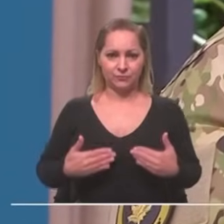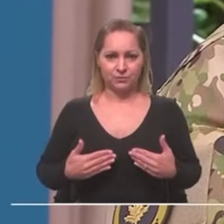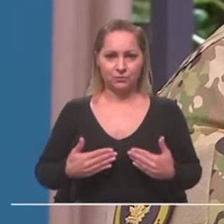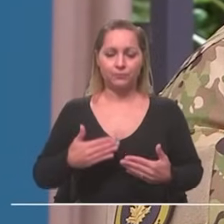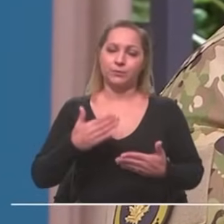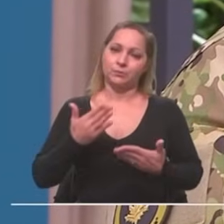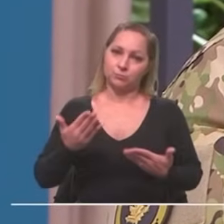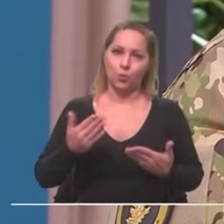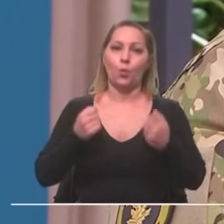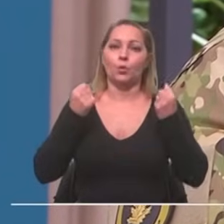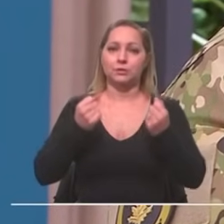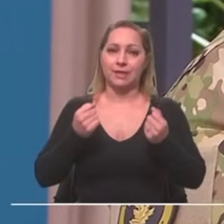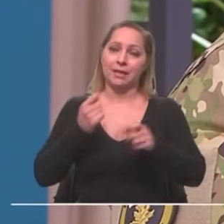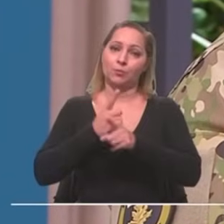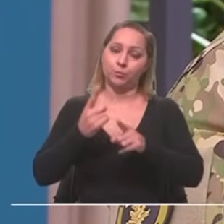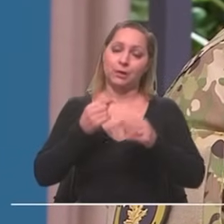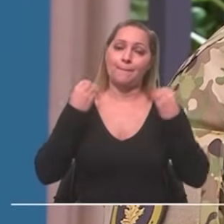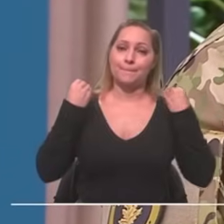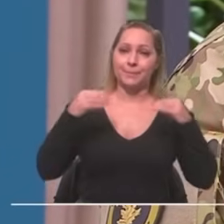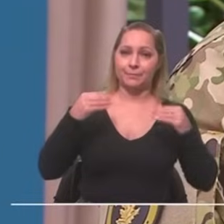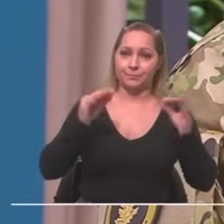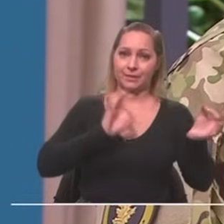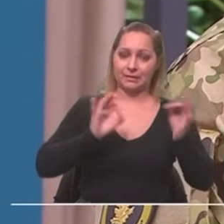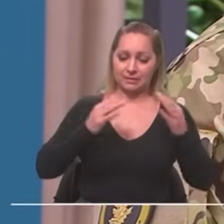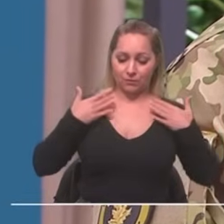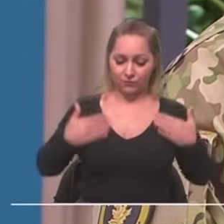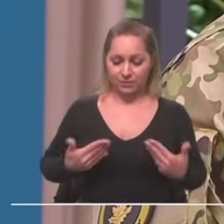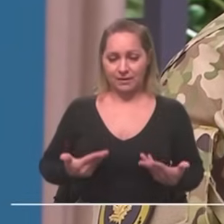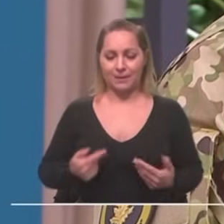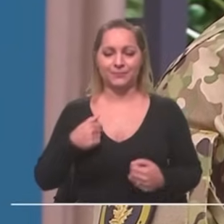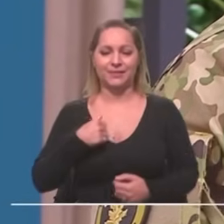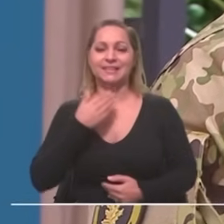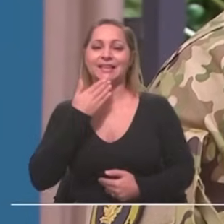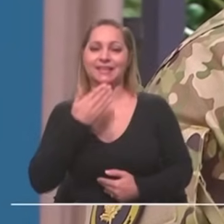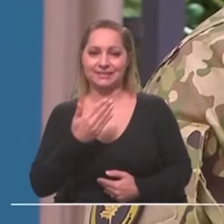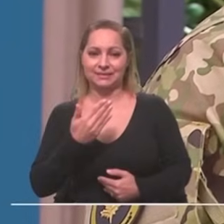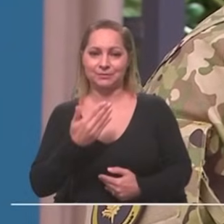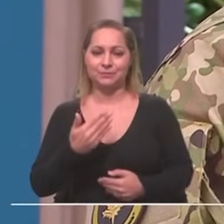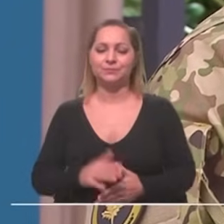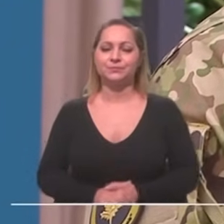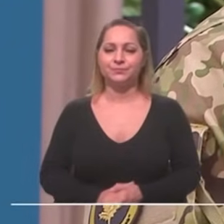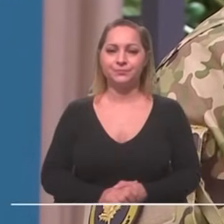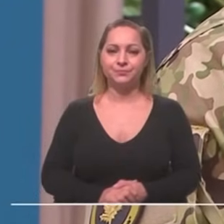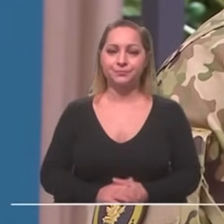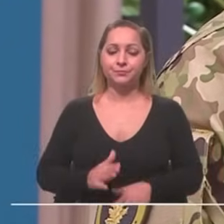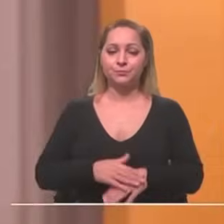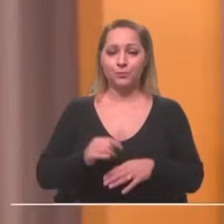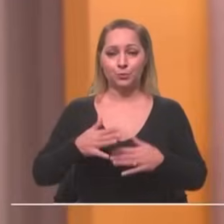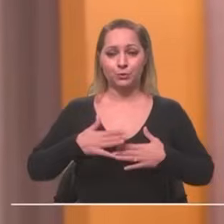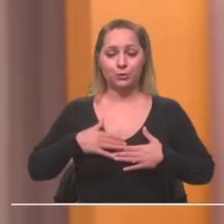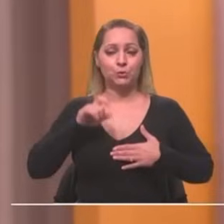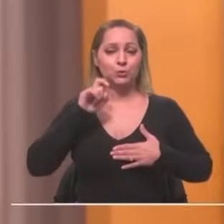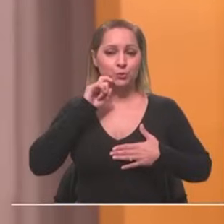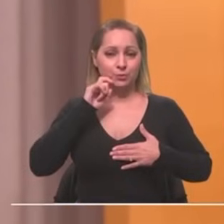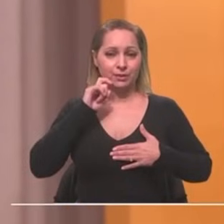desta preparação física é que conseguimos garantir isso. E nós agradecemos esta preparação física, claro, por isso é que nos protege, não é? A sociedade civil